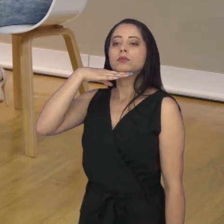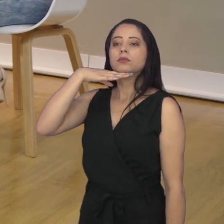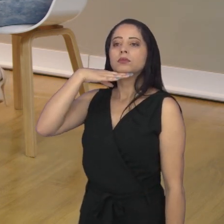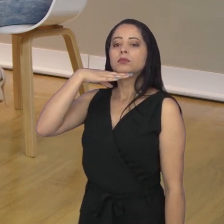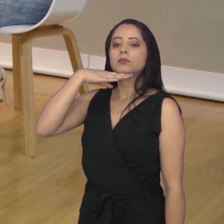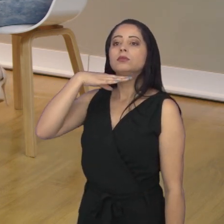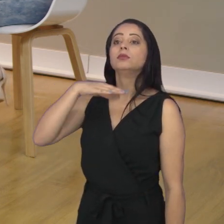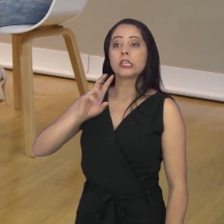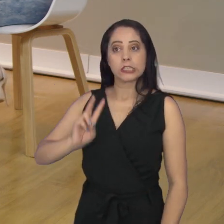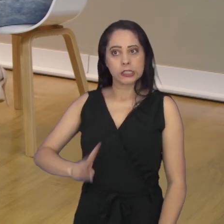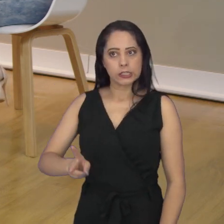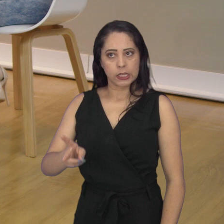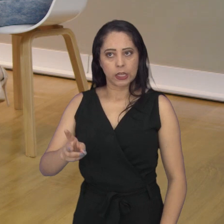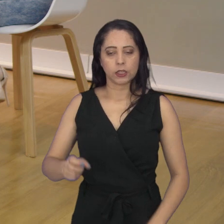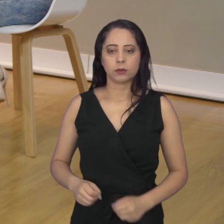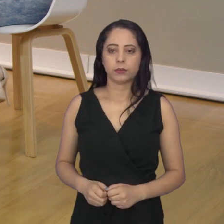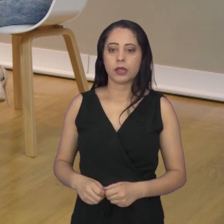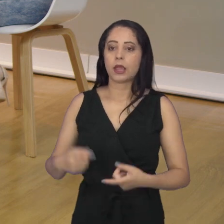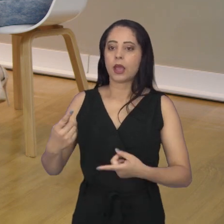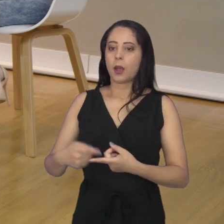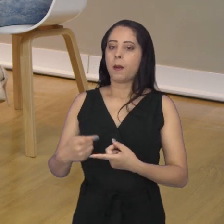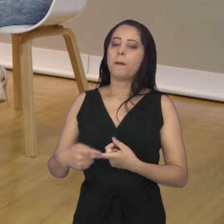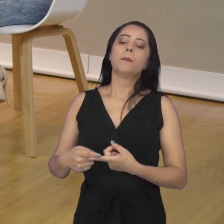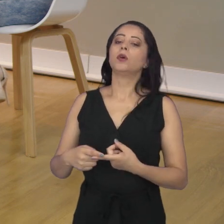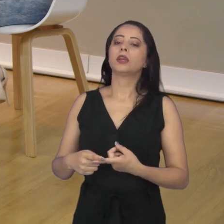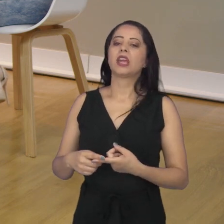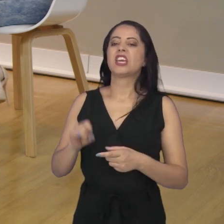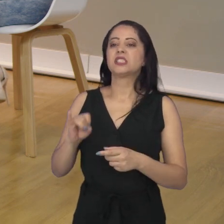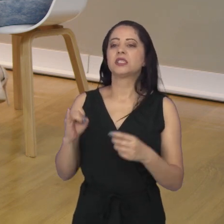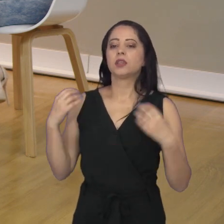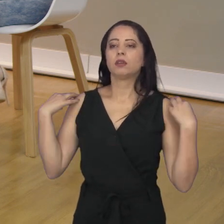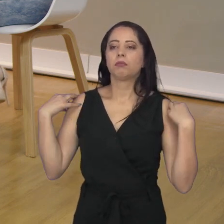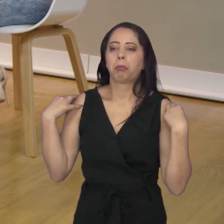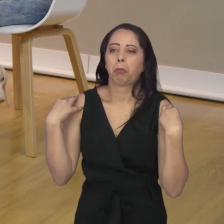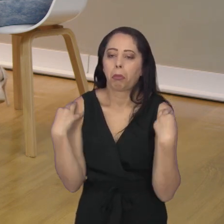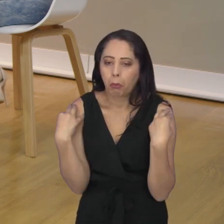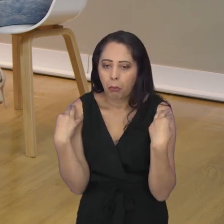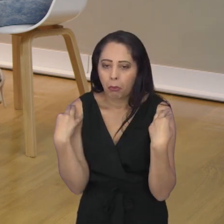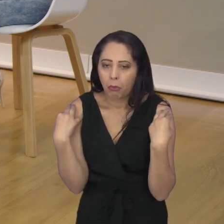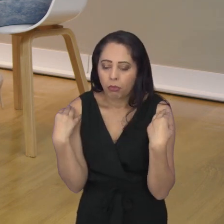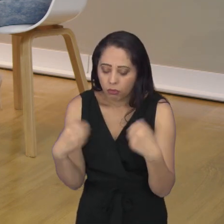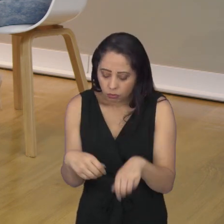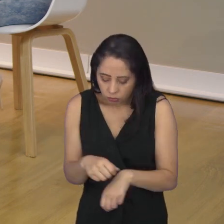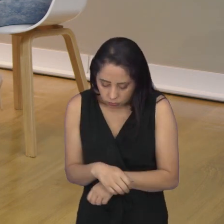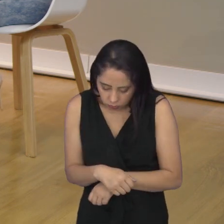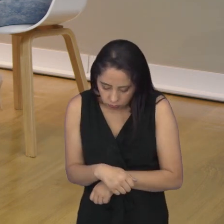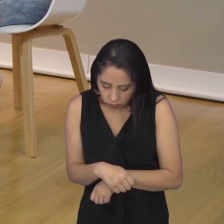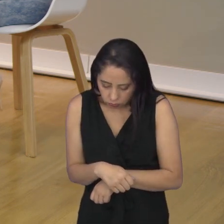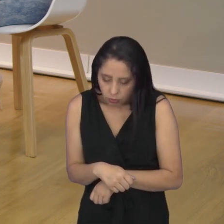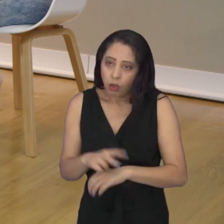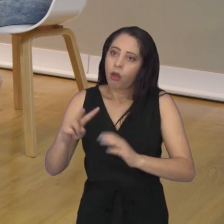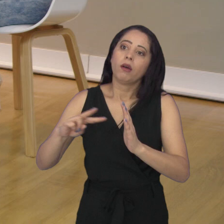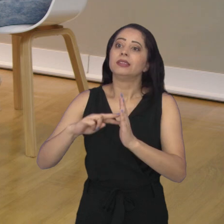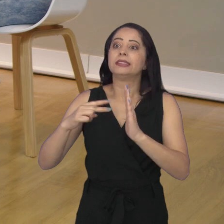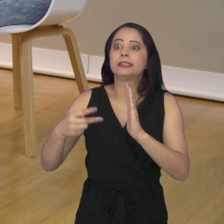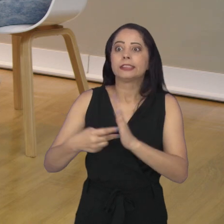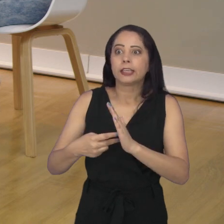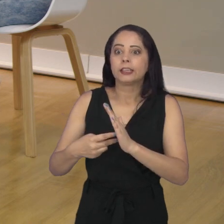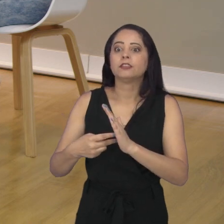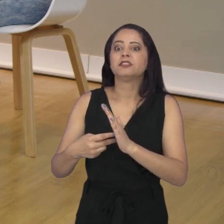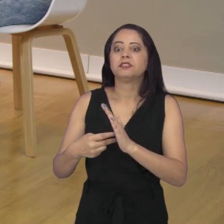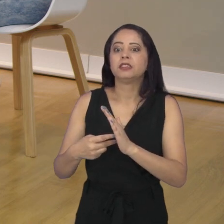mandíbula paralela ao solo. Porque, ao contrário, também, por exemplo, se você está com os ombros caídos... Tensa, né?